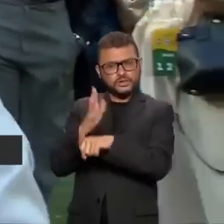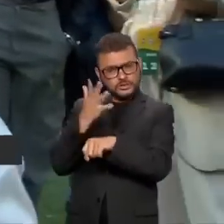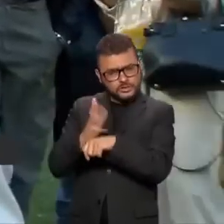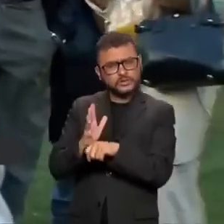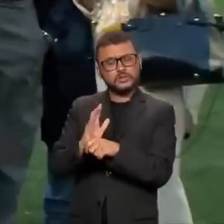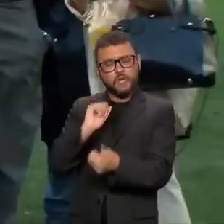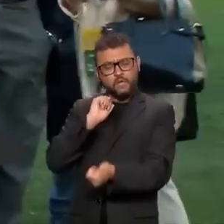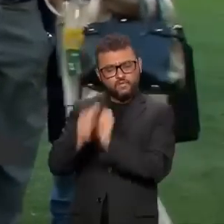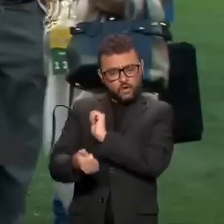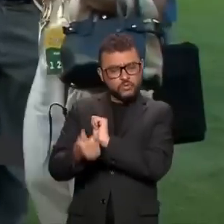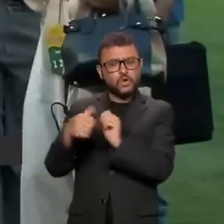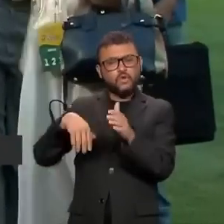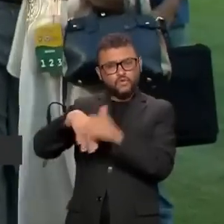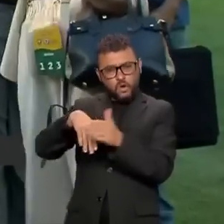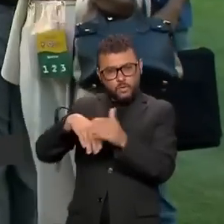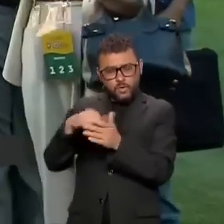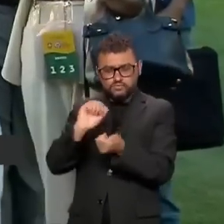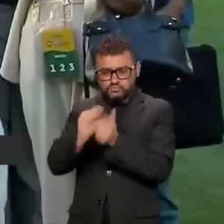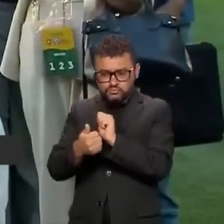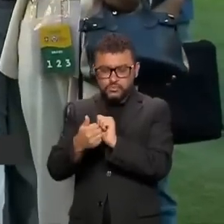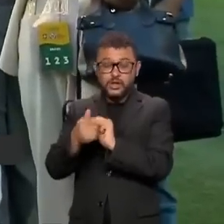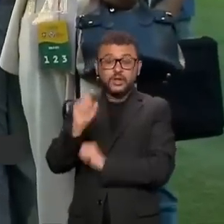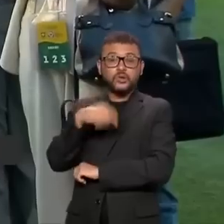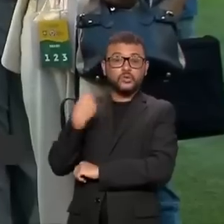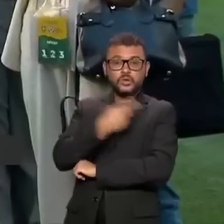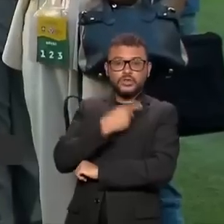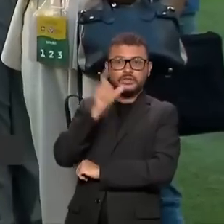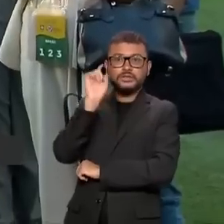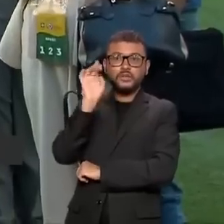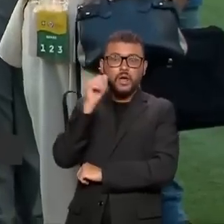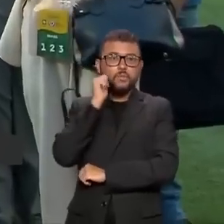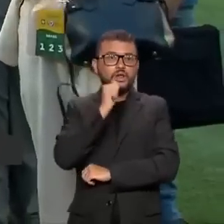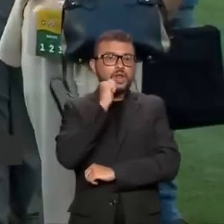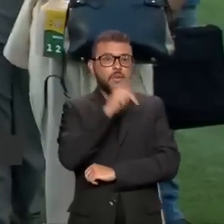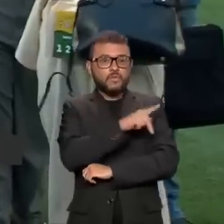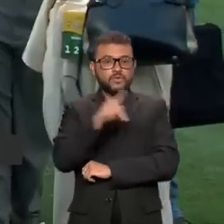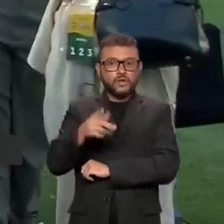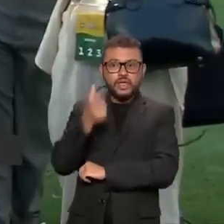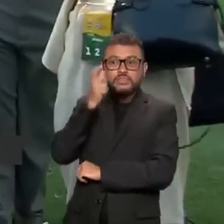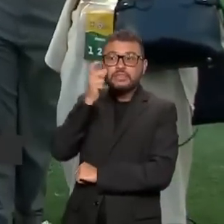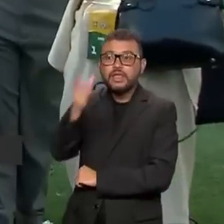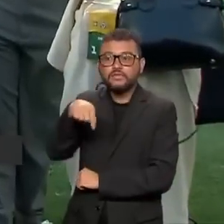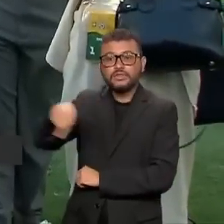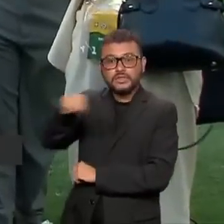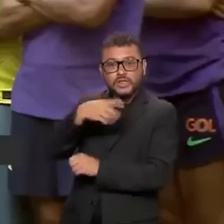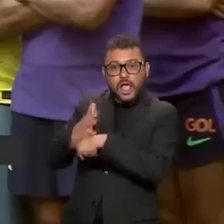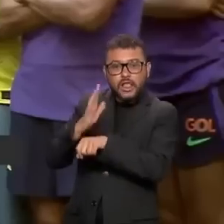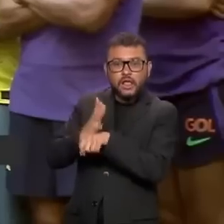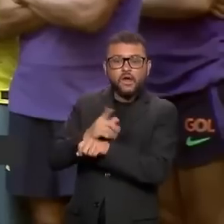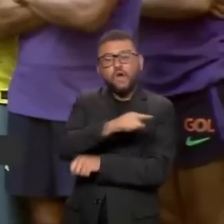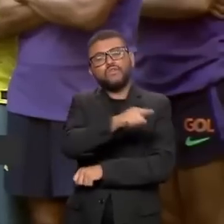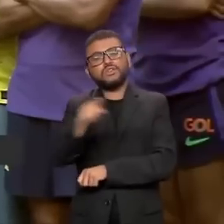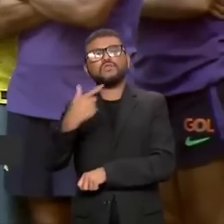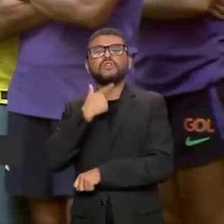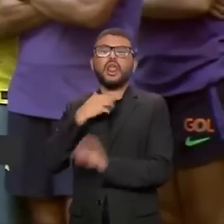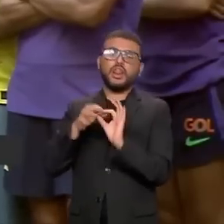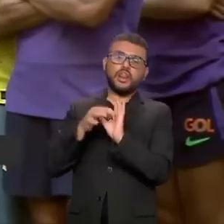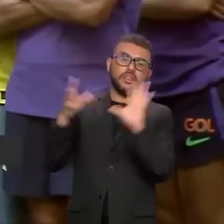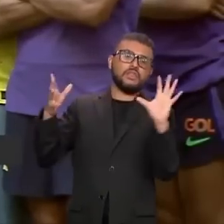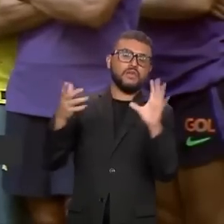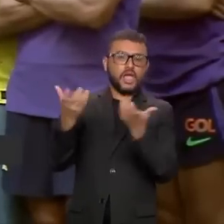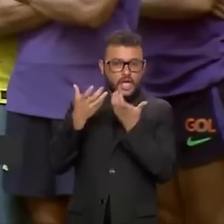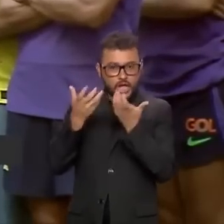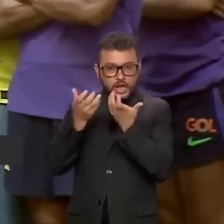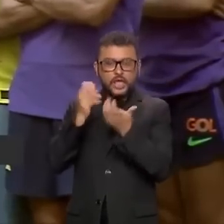A gente não vai praticar o esporte que a professora de educação física quer que vocês pratiquem. Vocês têm que escolher o que vocês querem